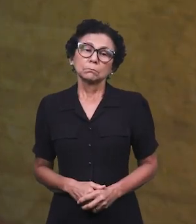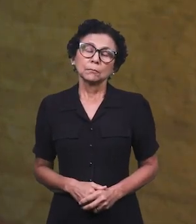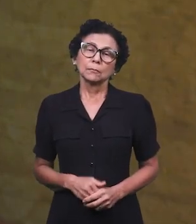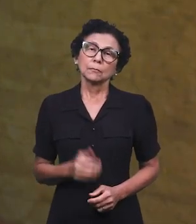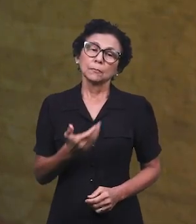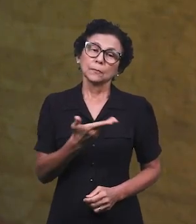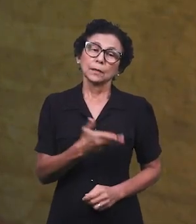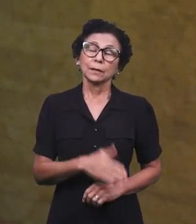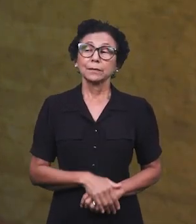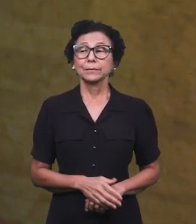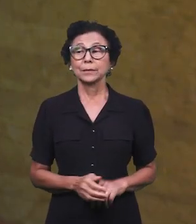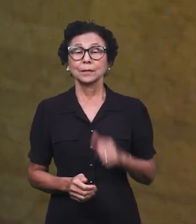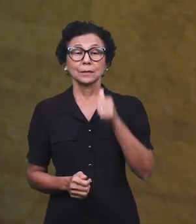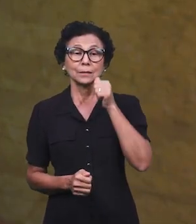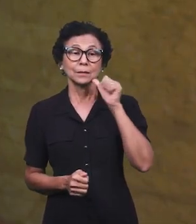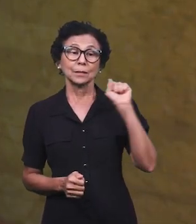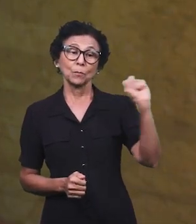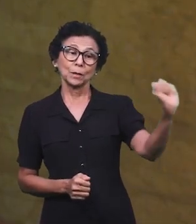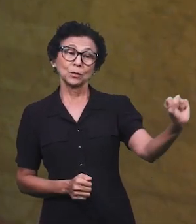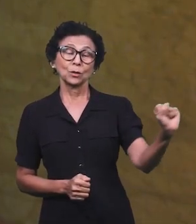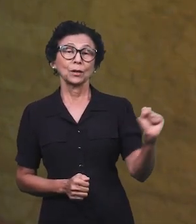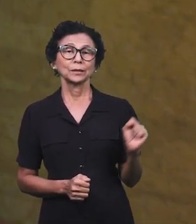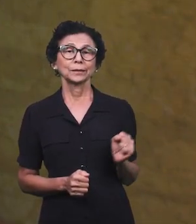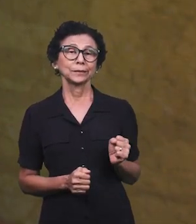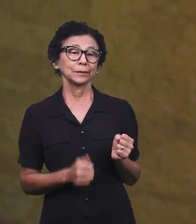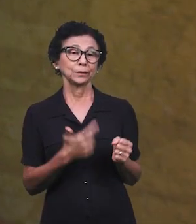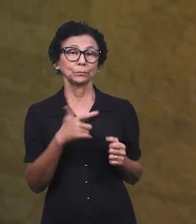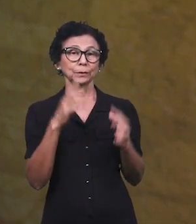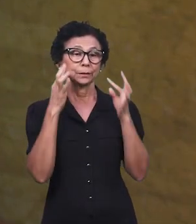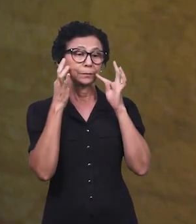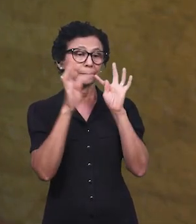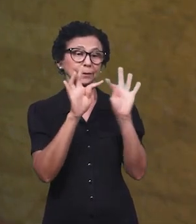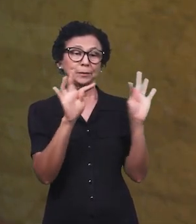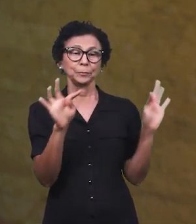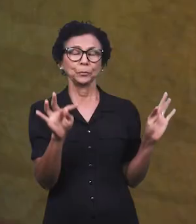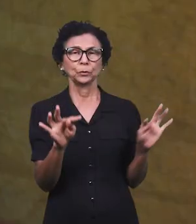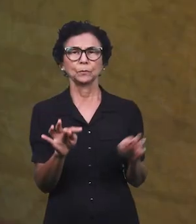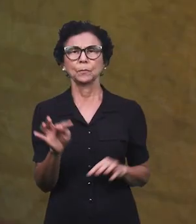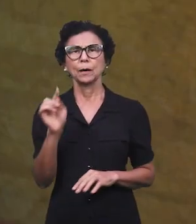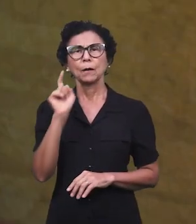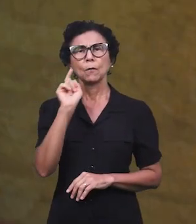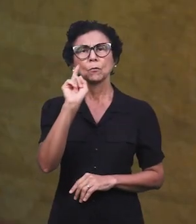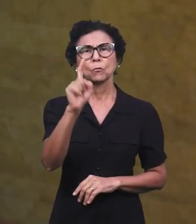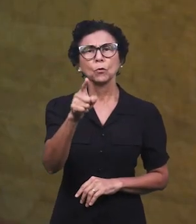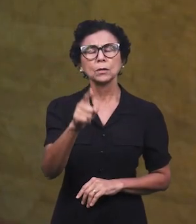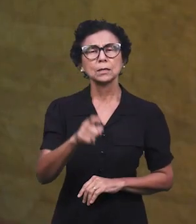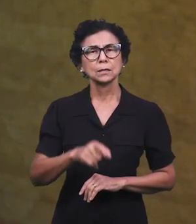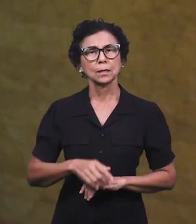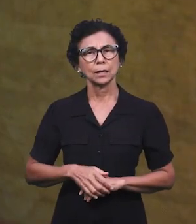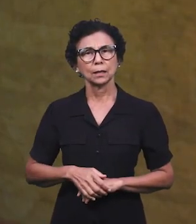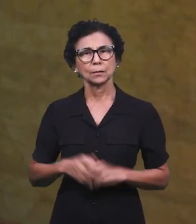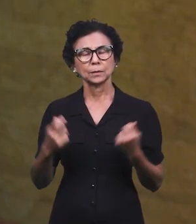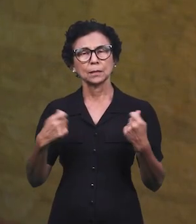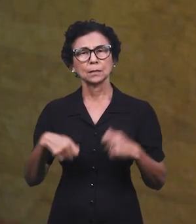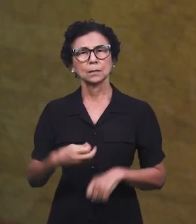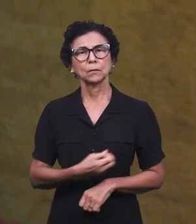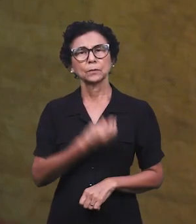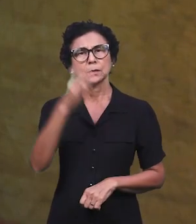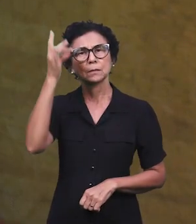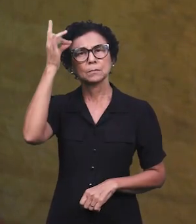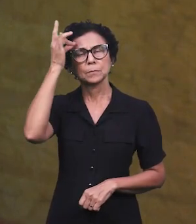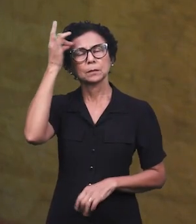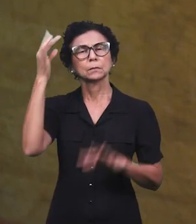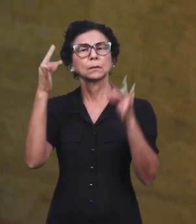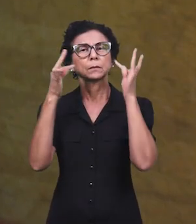o testemunho que Noemi tinha, né? Mas você tem que ser espiritual, né? O testemunho está aí, né? No sentido